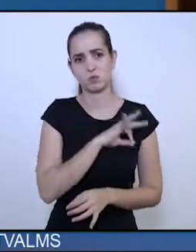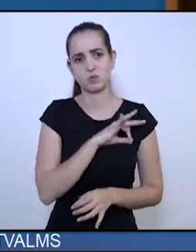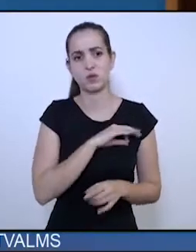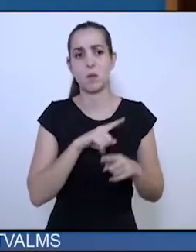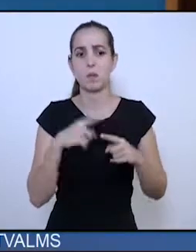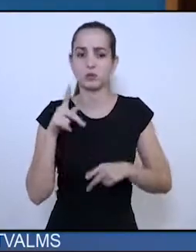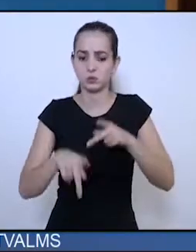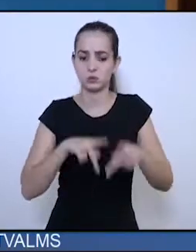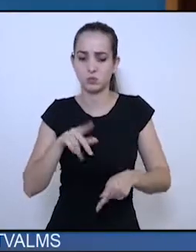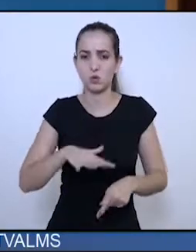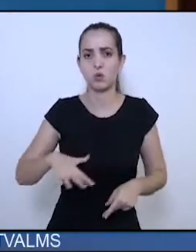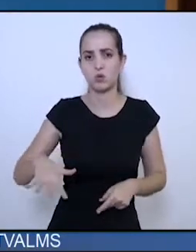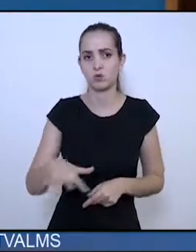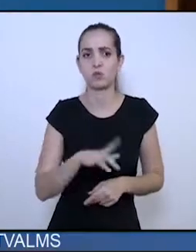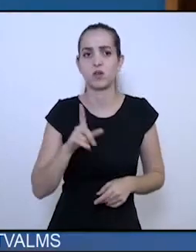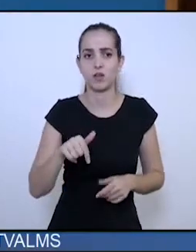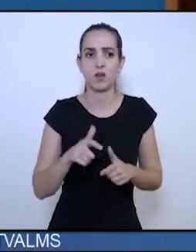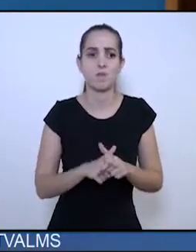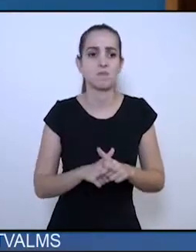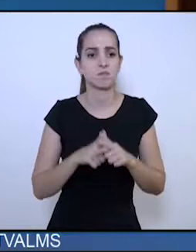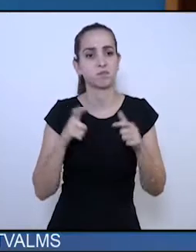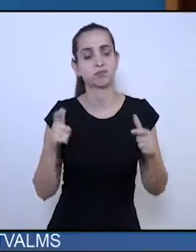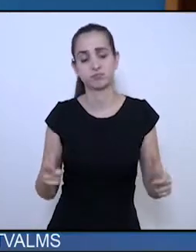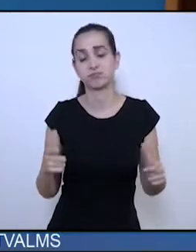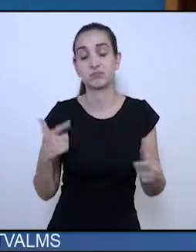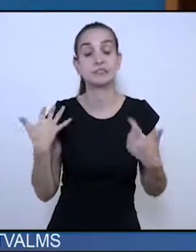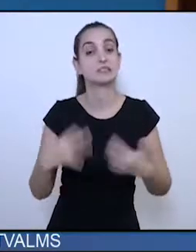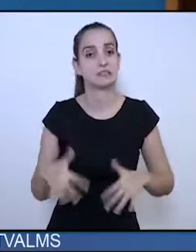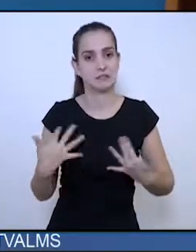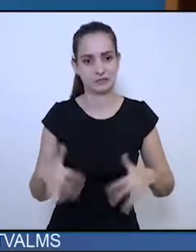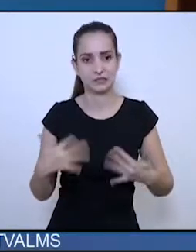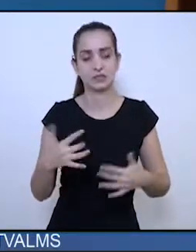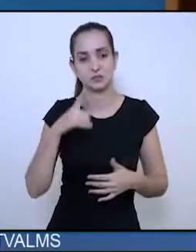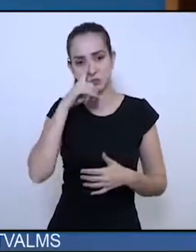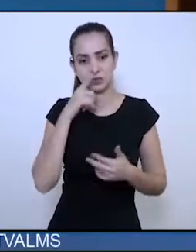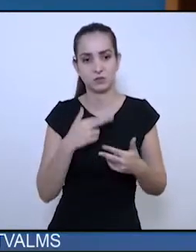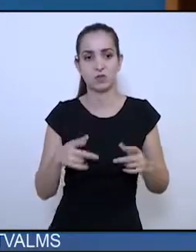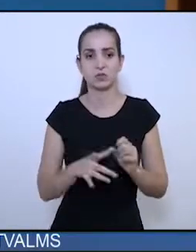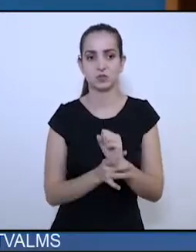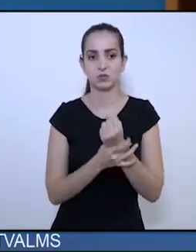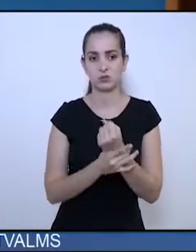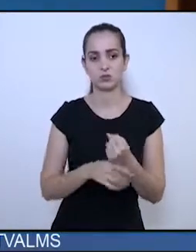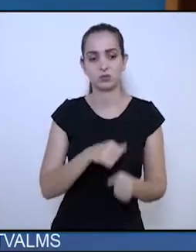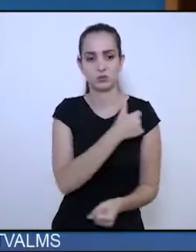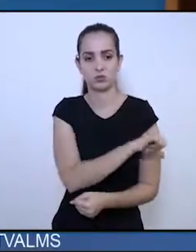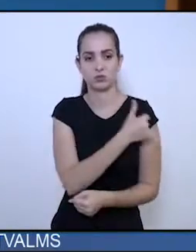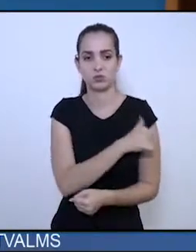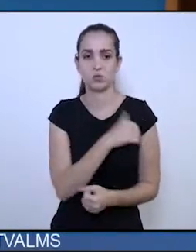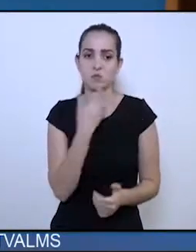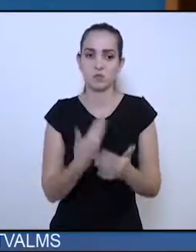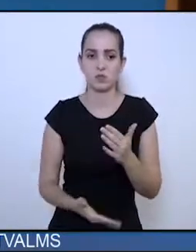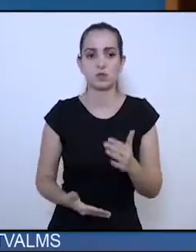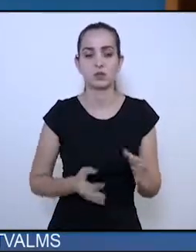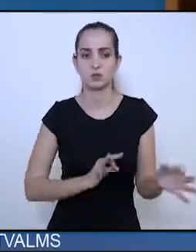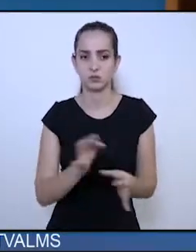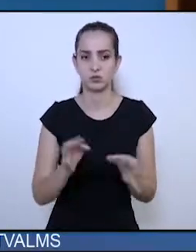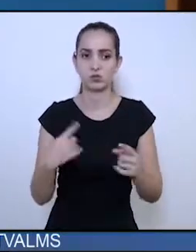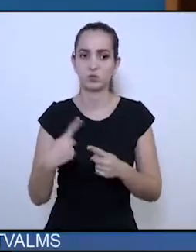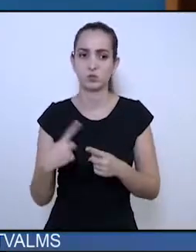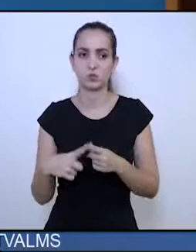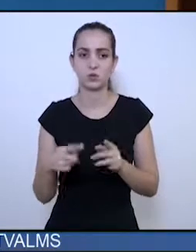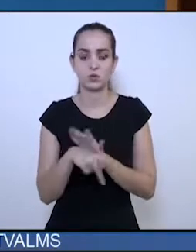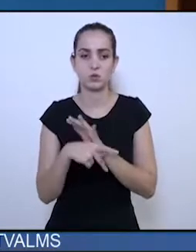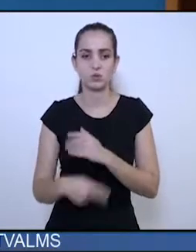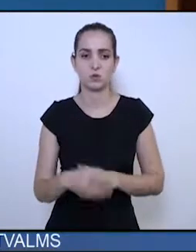da população civil, é um quadro extremamente alarmante, e a segurança do Rio de Janeiro ela perdeu o controle, a ponto que o